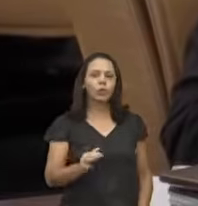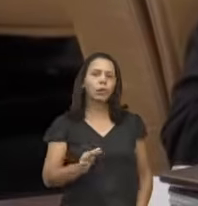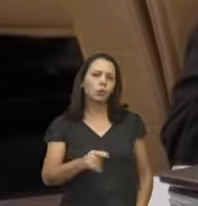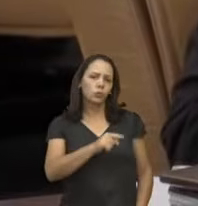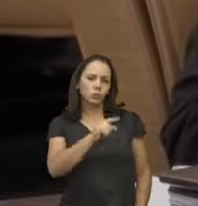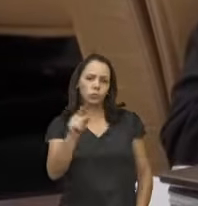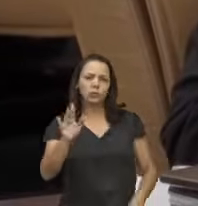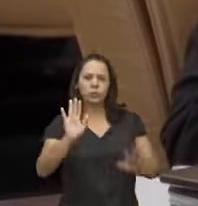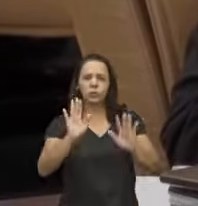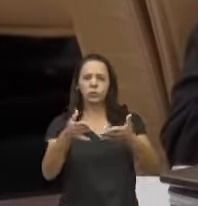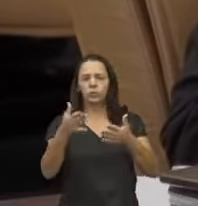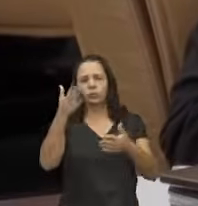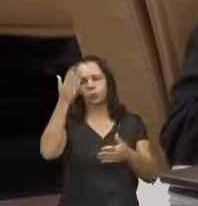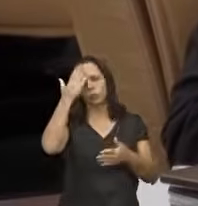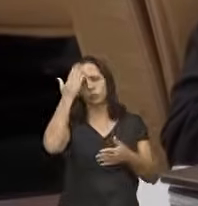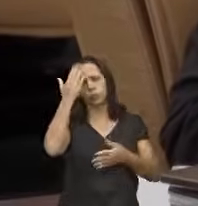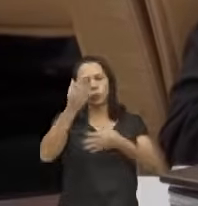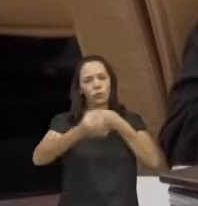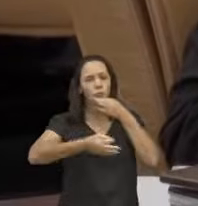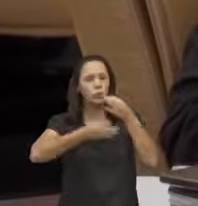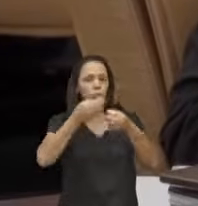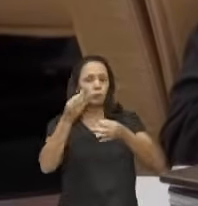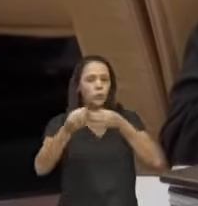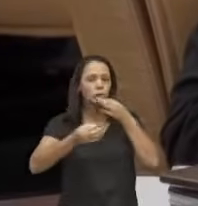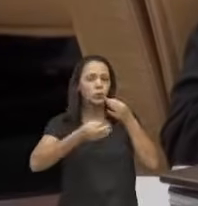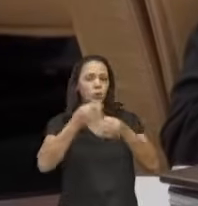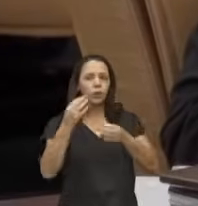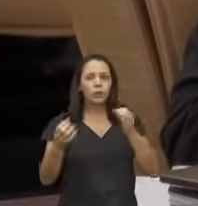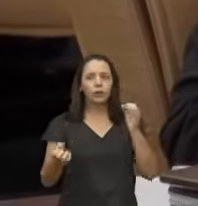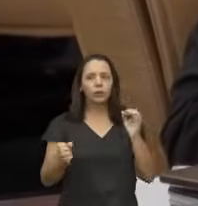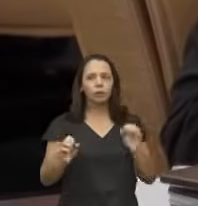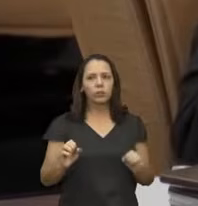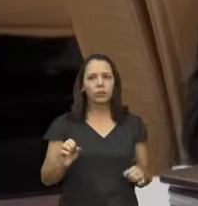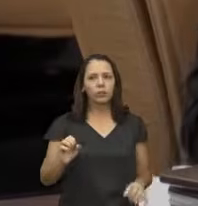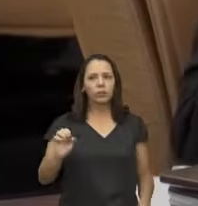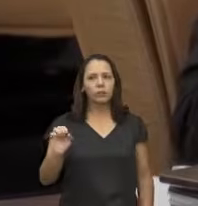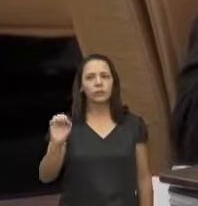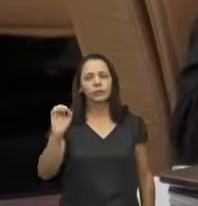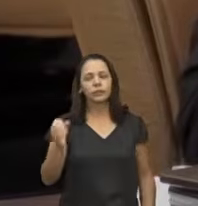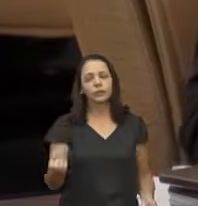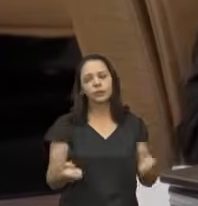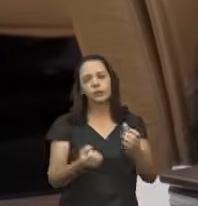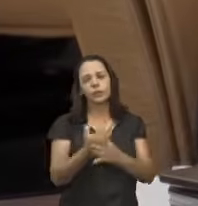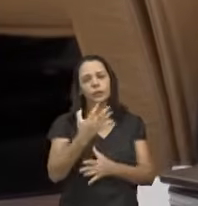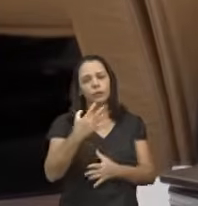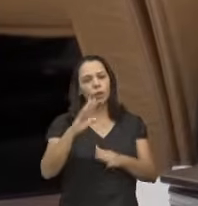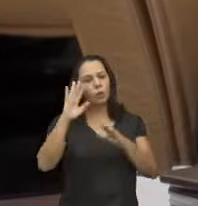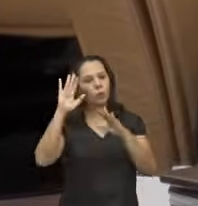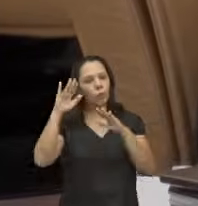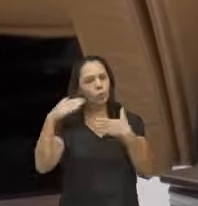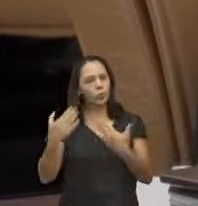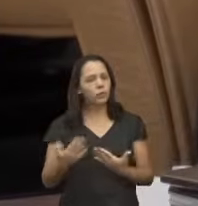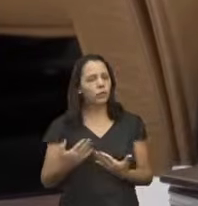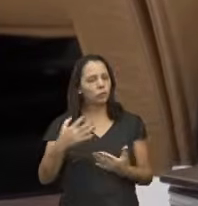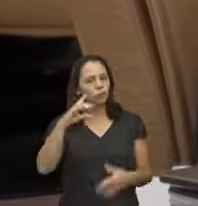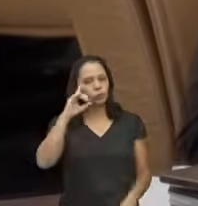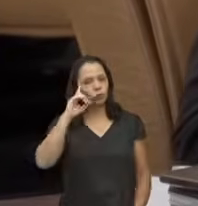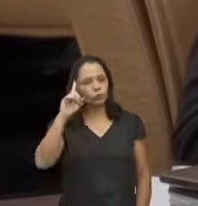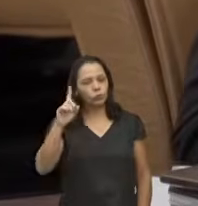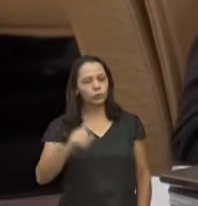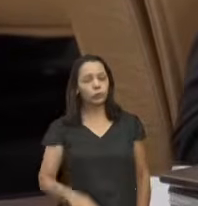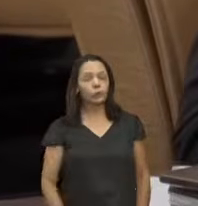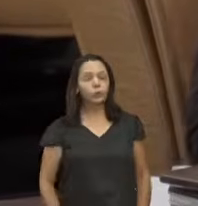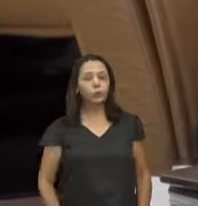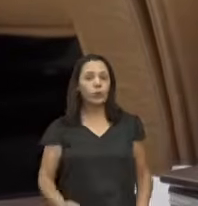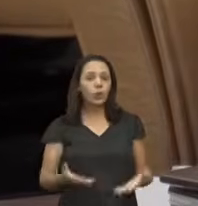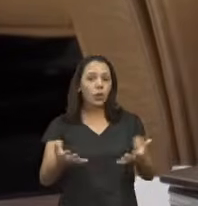a minha posição quanto à criação de dias comemorativos, quanto à criação de homenagens, mas eu queria esclarecer o que eu penso, queria deixar claro o que eu